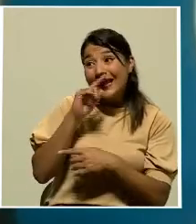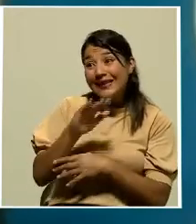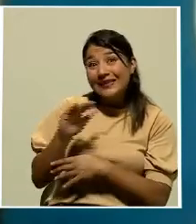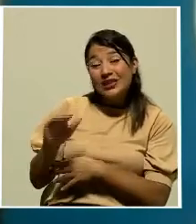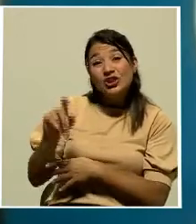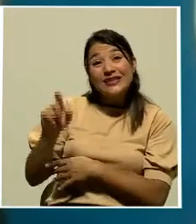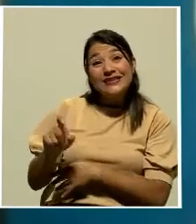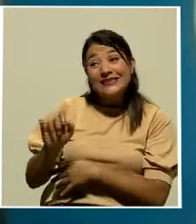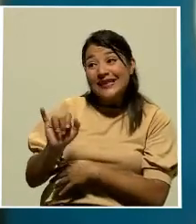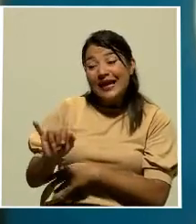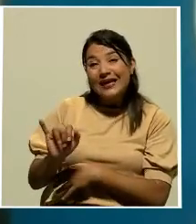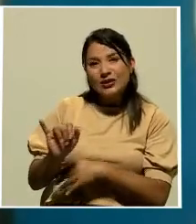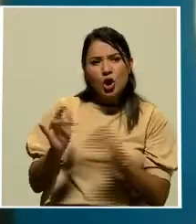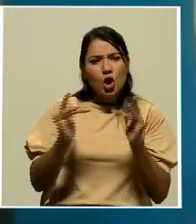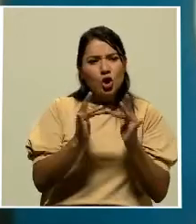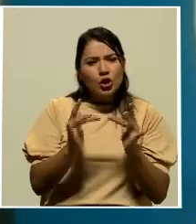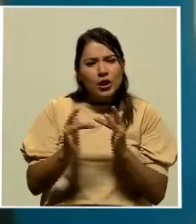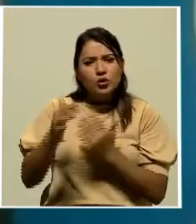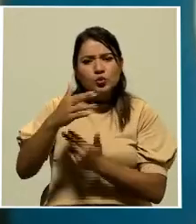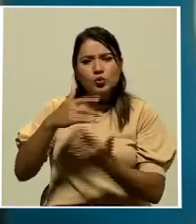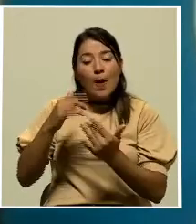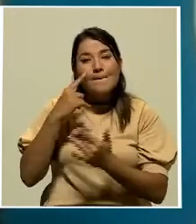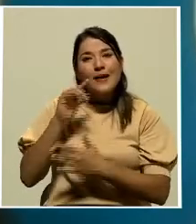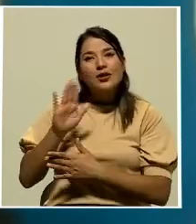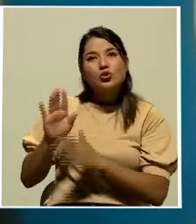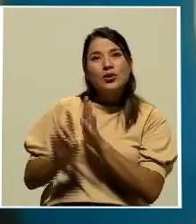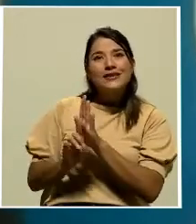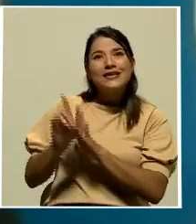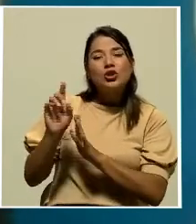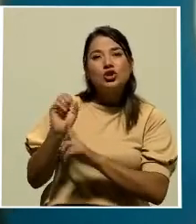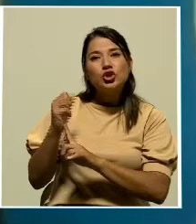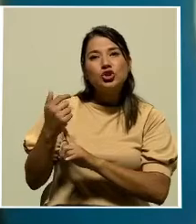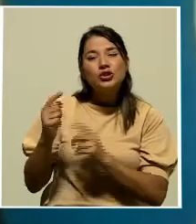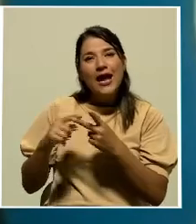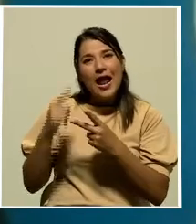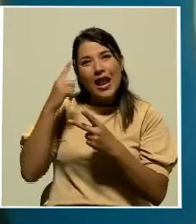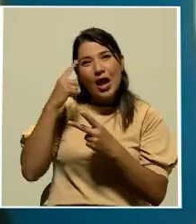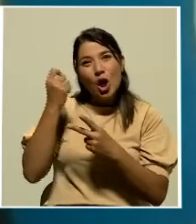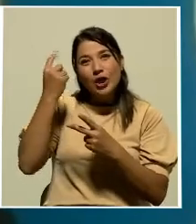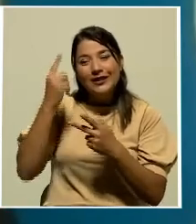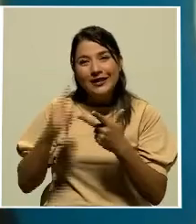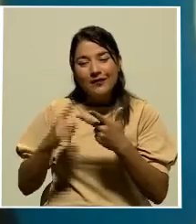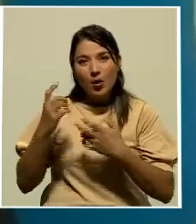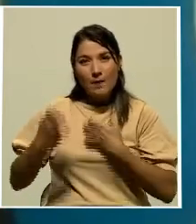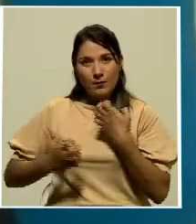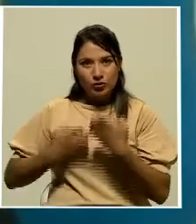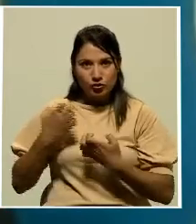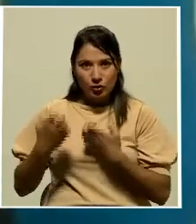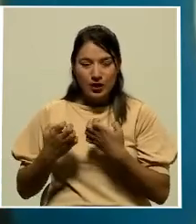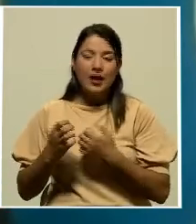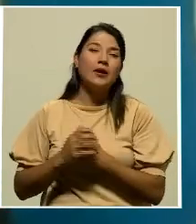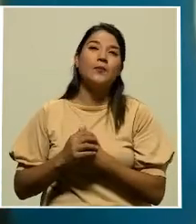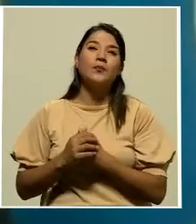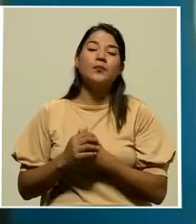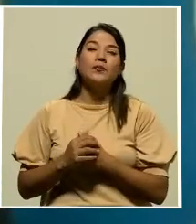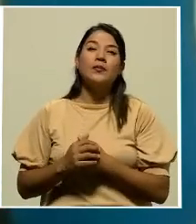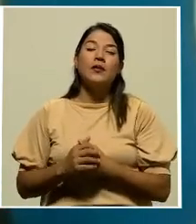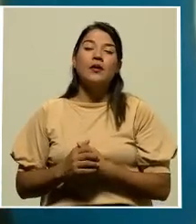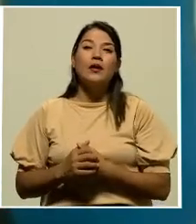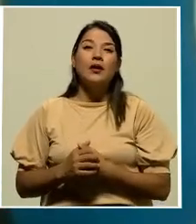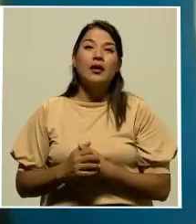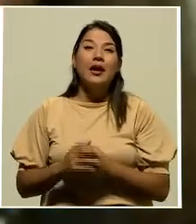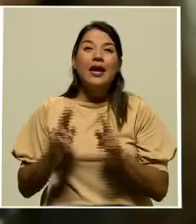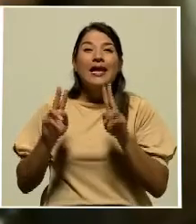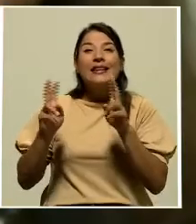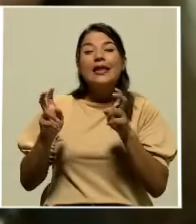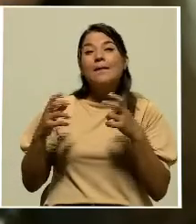seu desenvolvimento social, cognitivo, não? Emocional. Não é por acaso que o tema